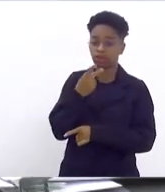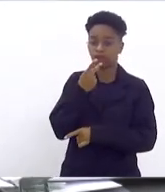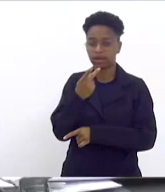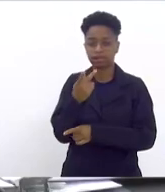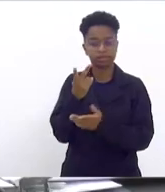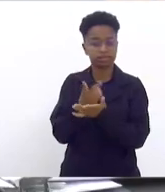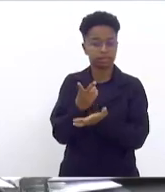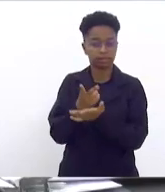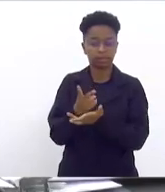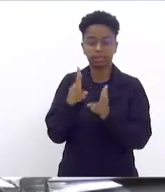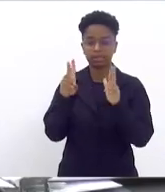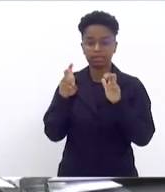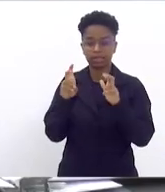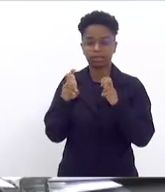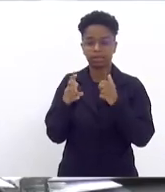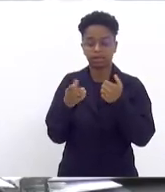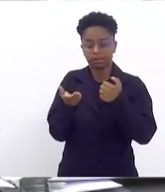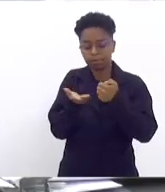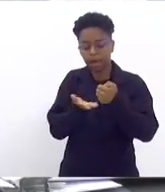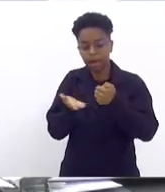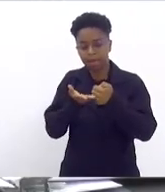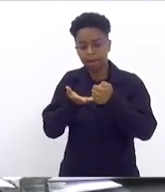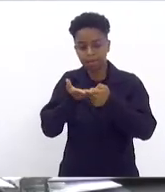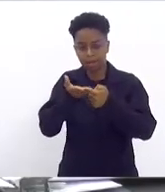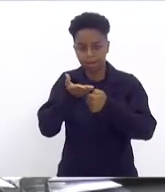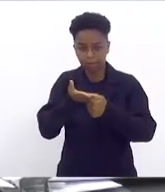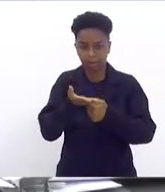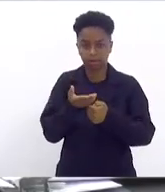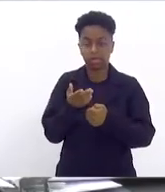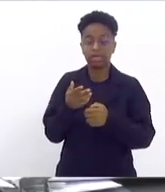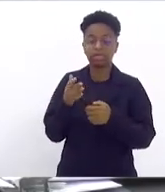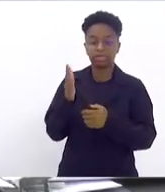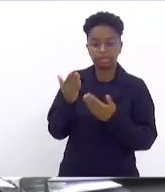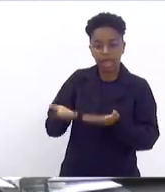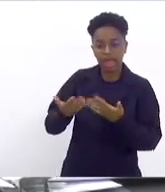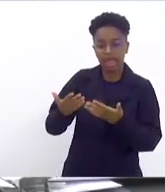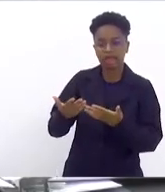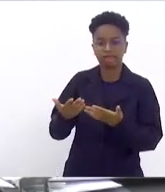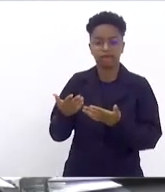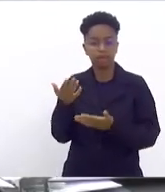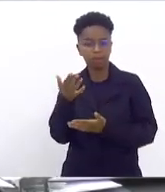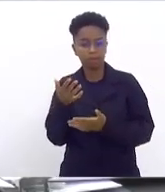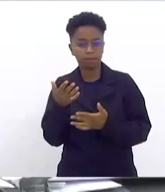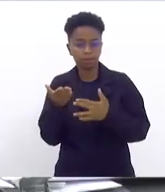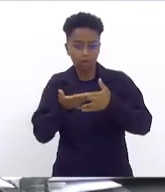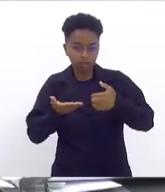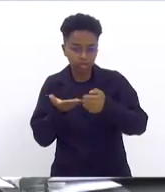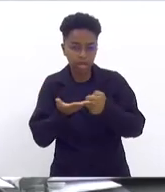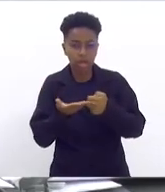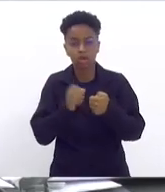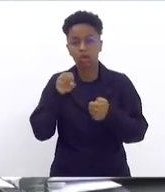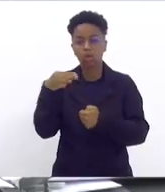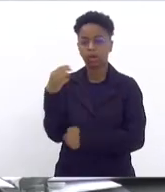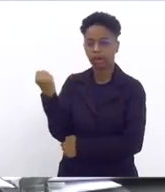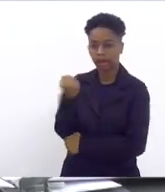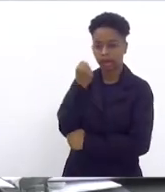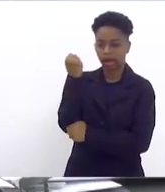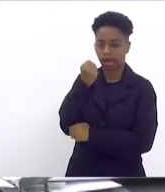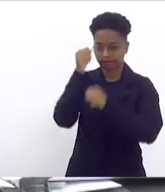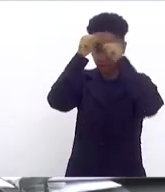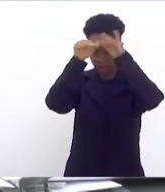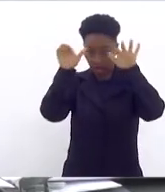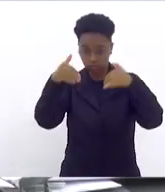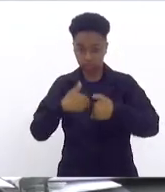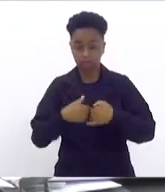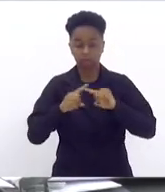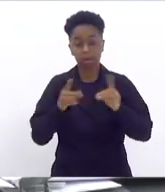inteiro, sobre os níveis de severidade leve, moderado ou severo do autismo. Há estudos recentes que já indicam